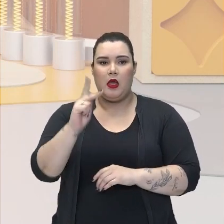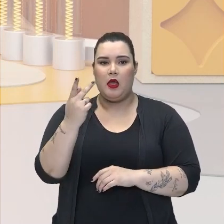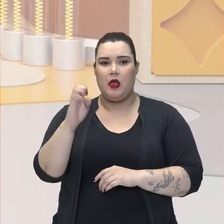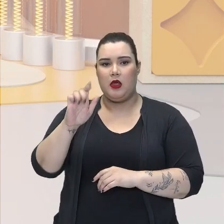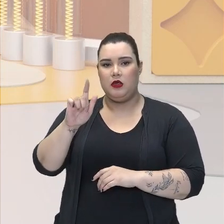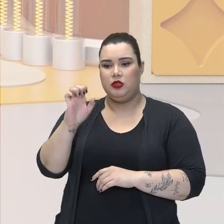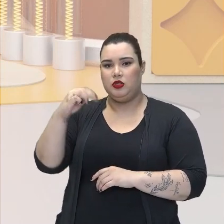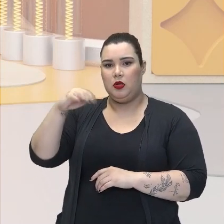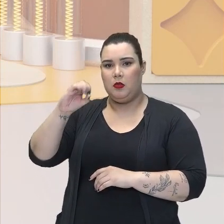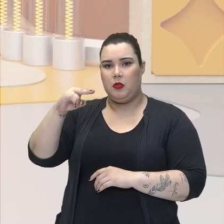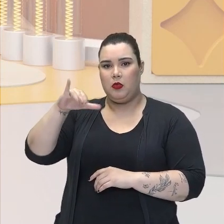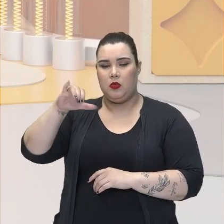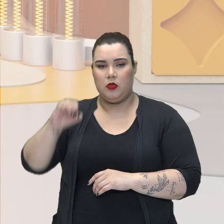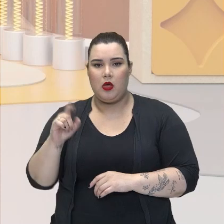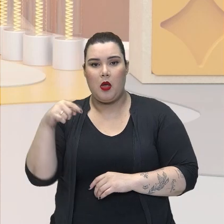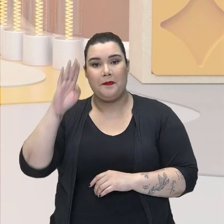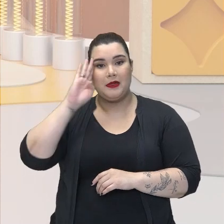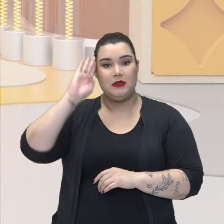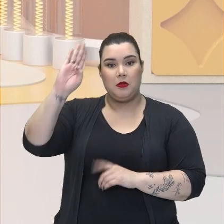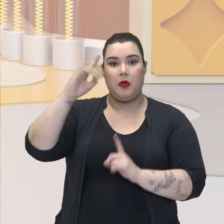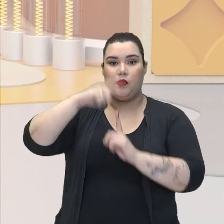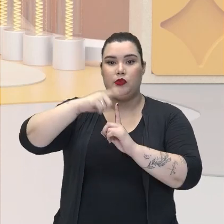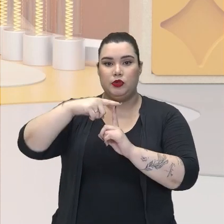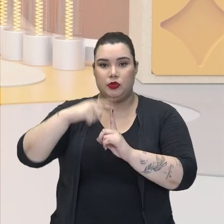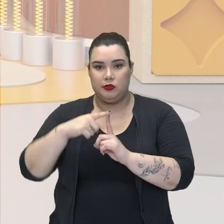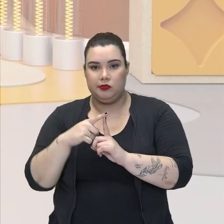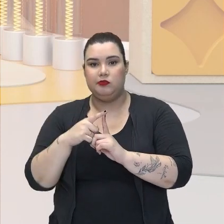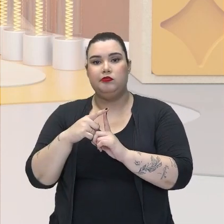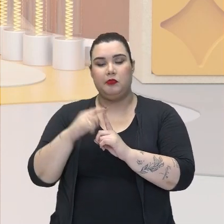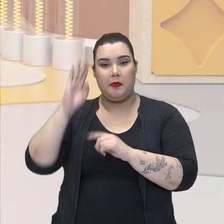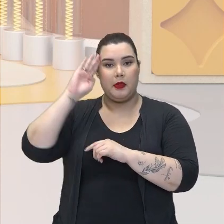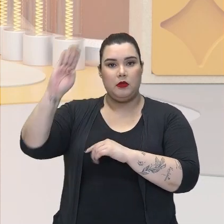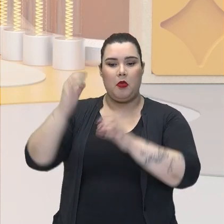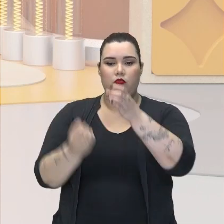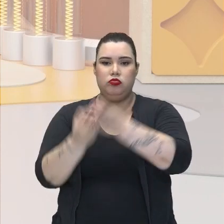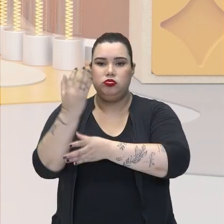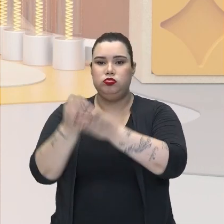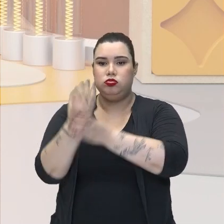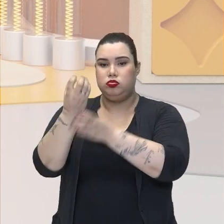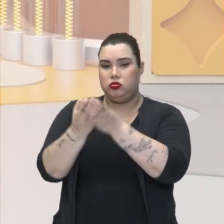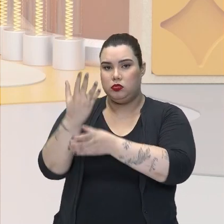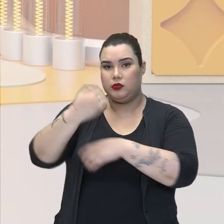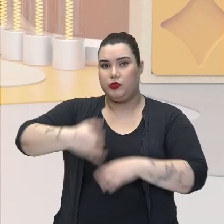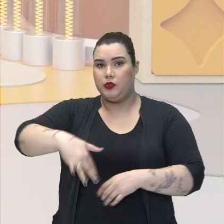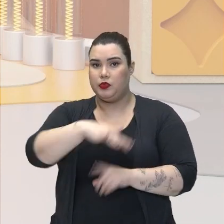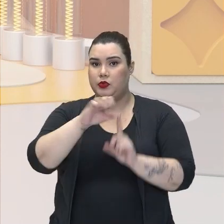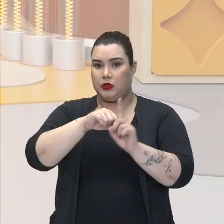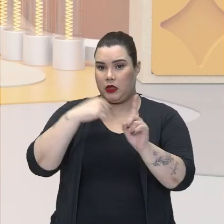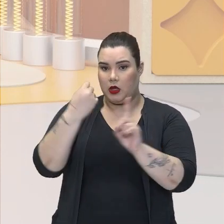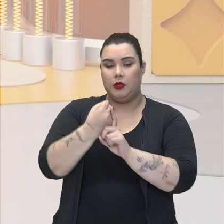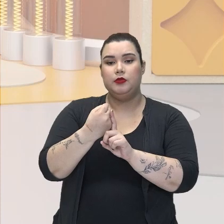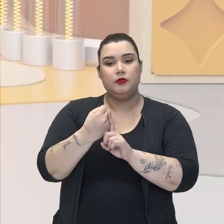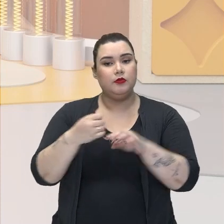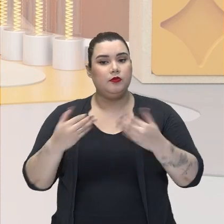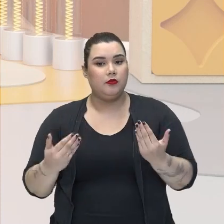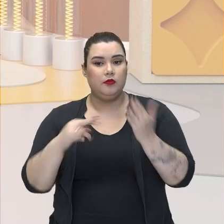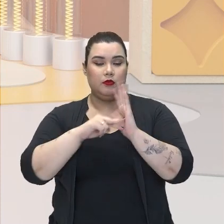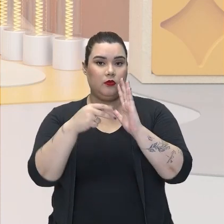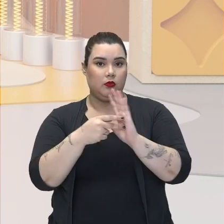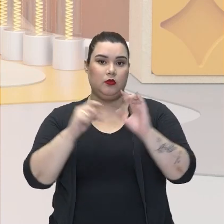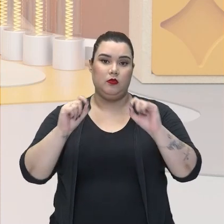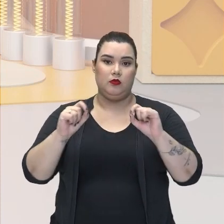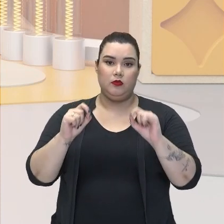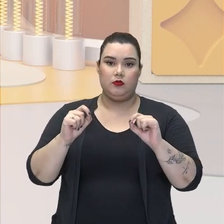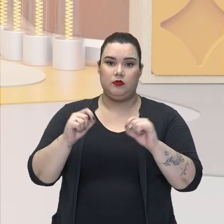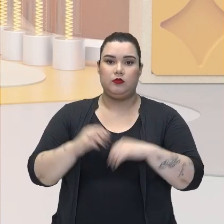de produção predominante, aquele que existe com maior frequência dentro da nossa sociedade. Isso significa dizer que quase